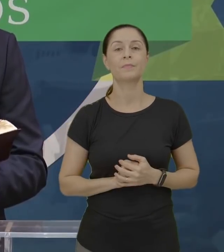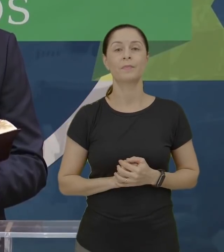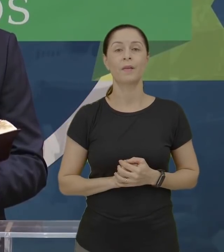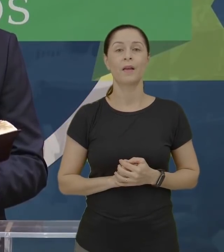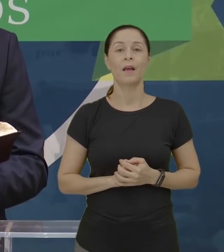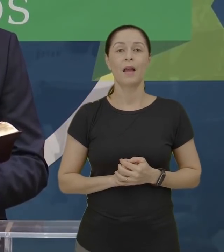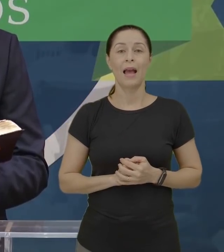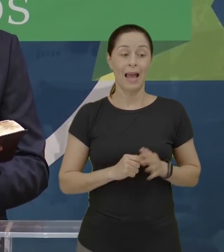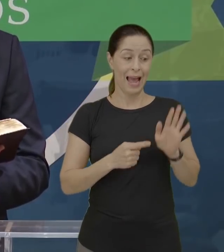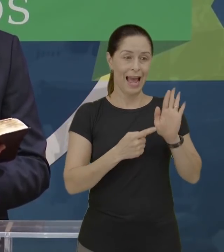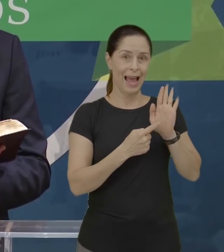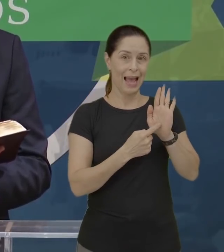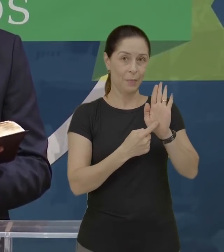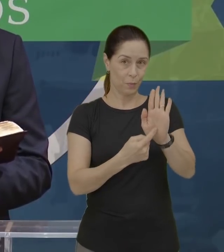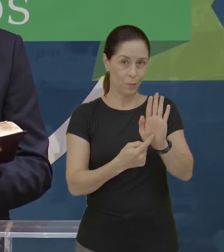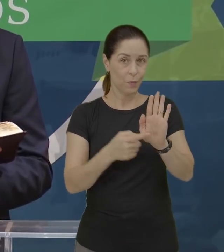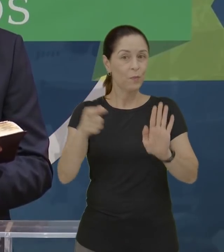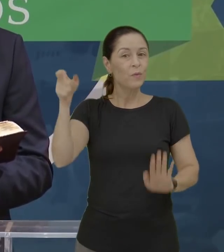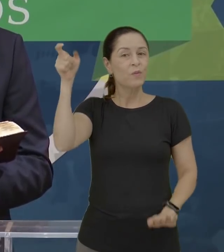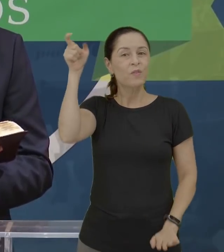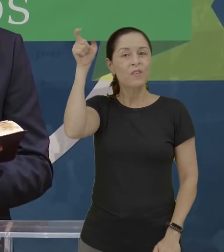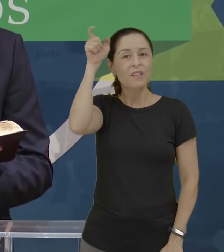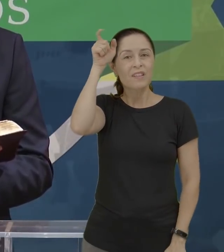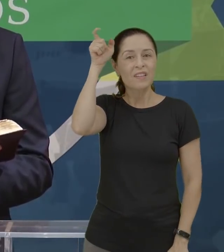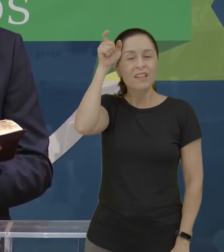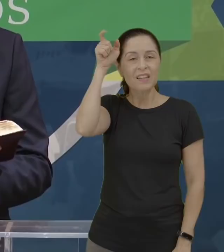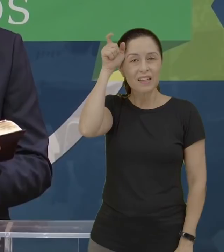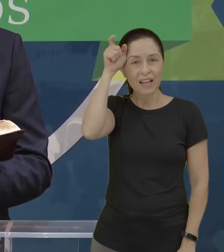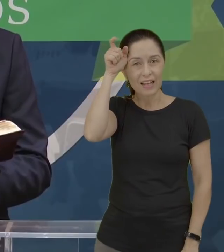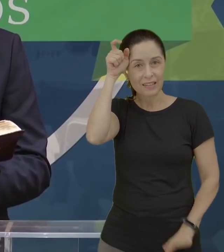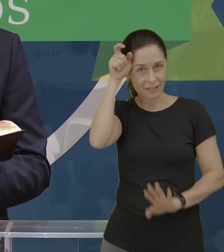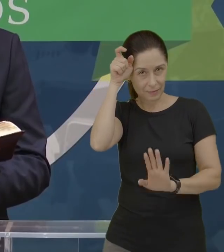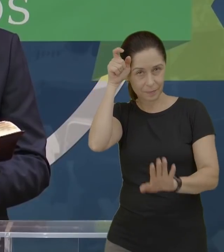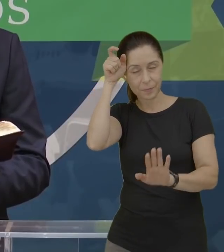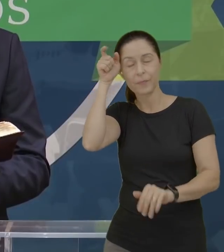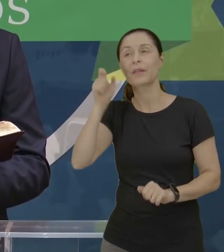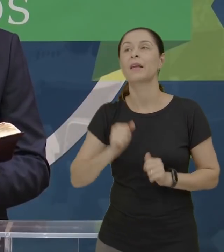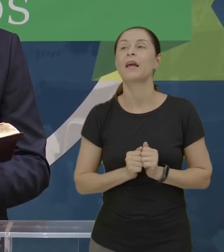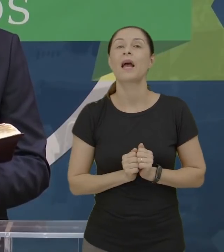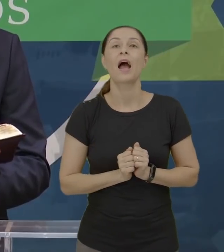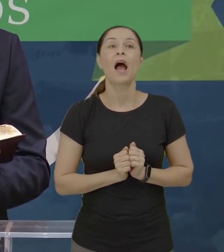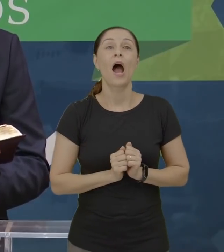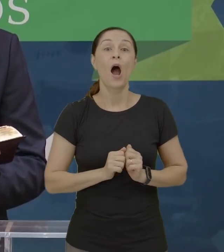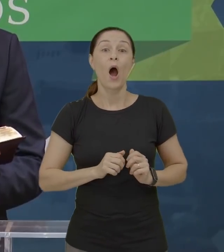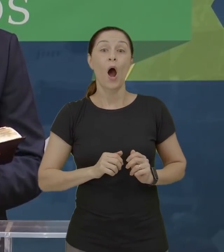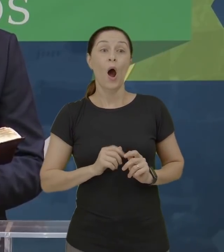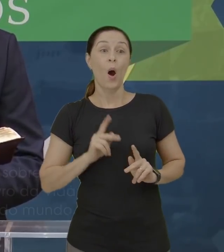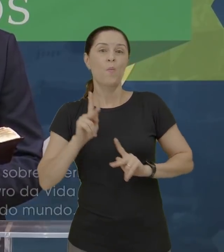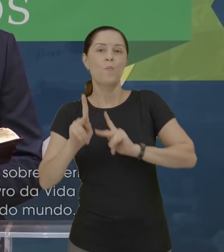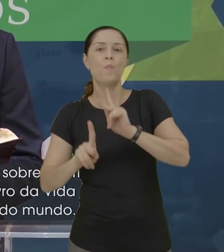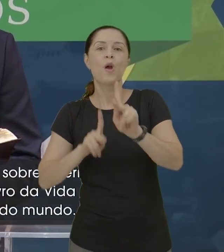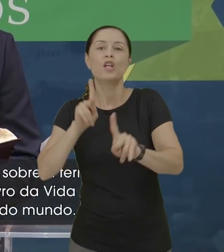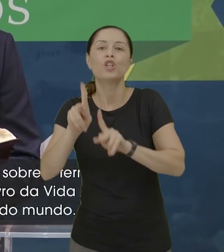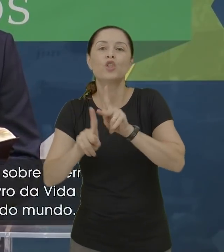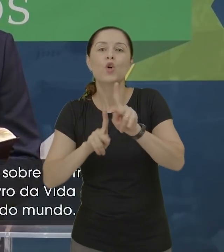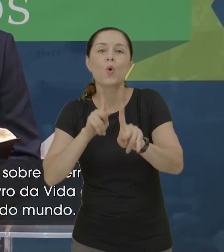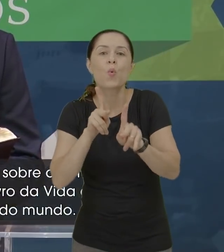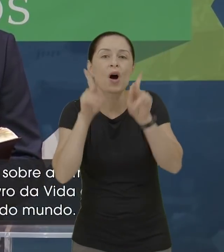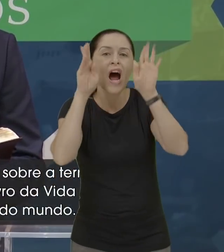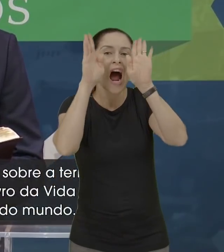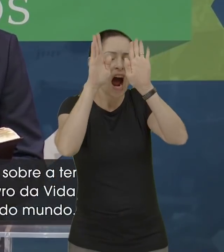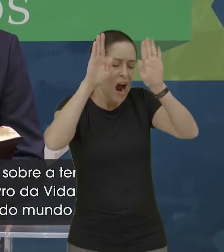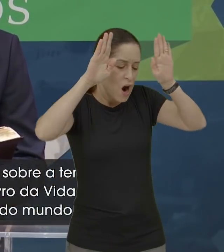8, está falando do anticristo. E adorá-la-ão, a besta, que surge do